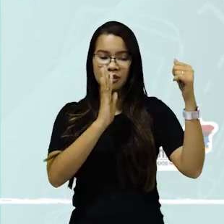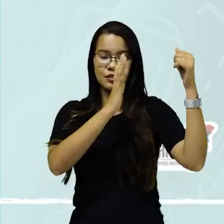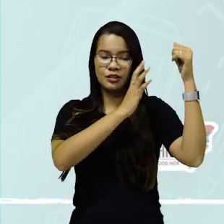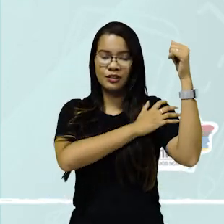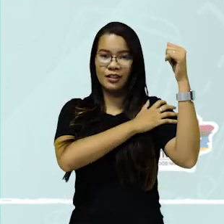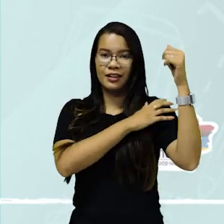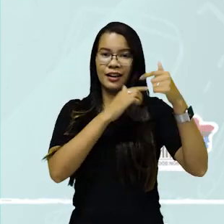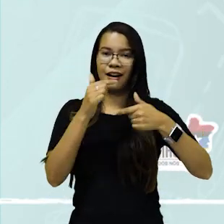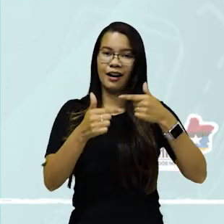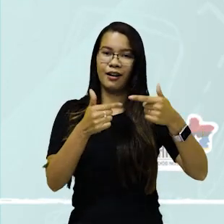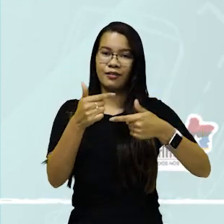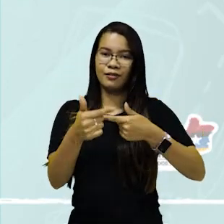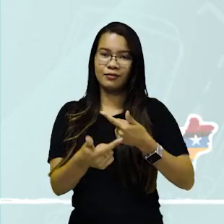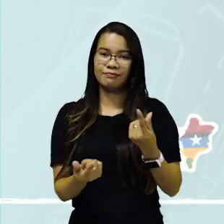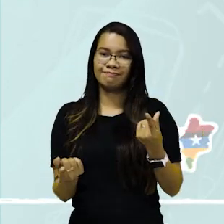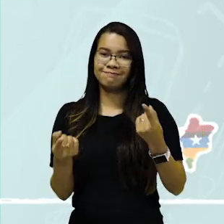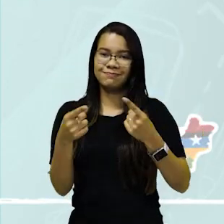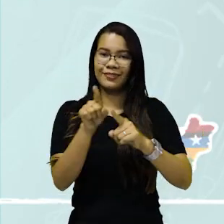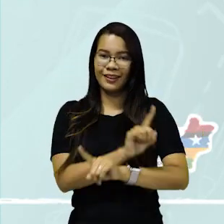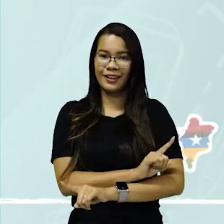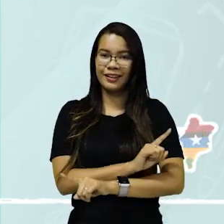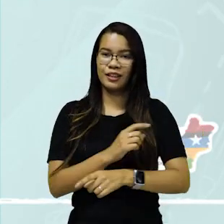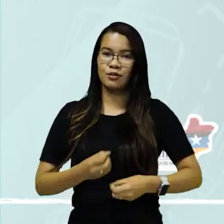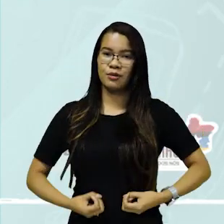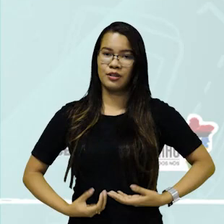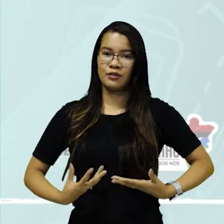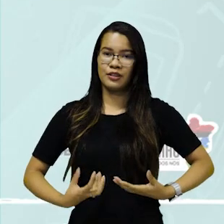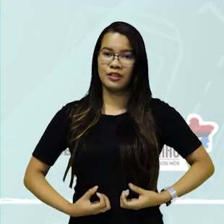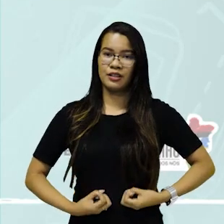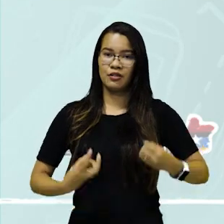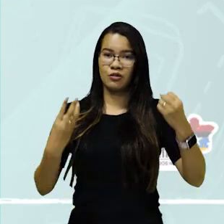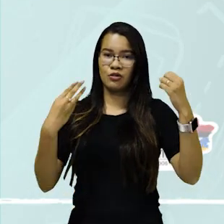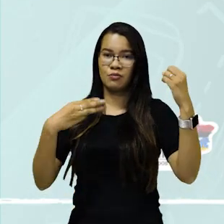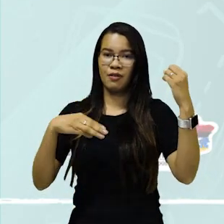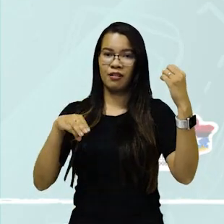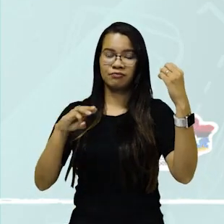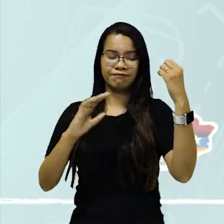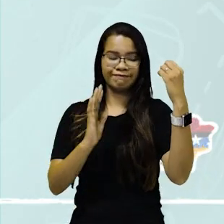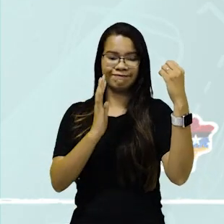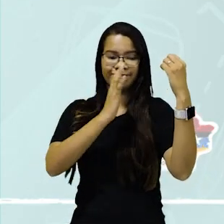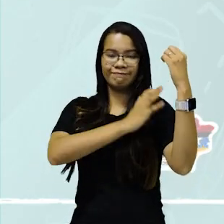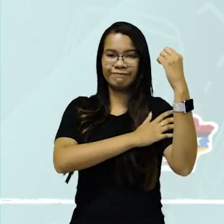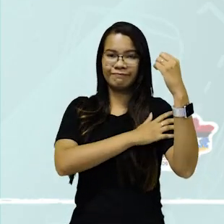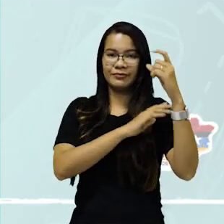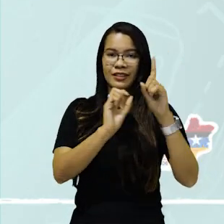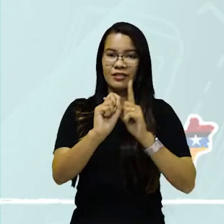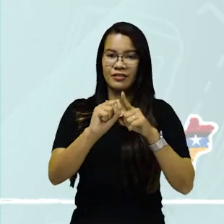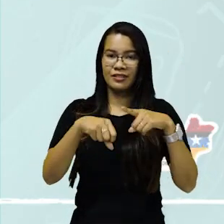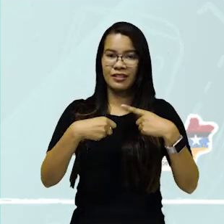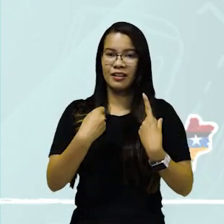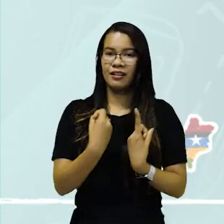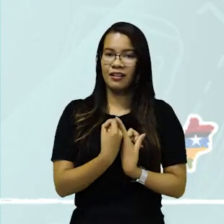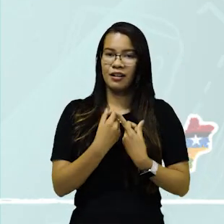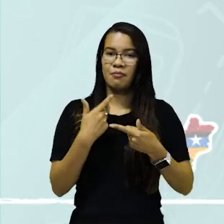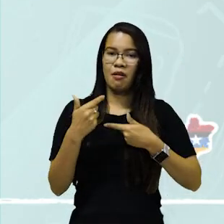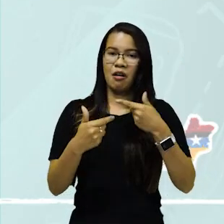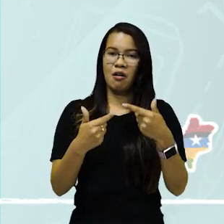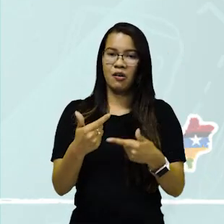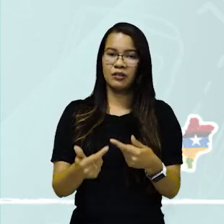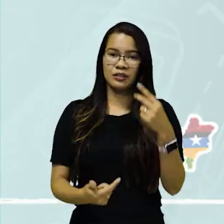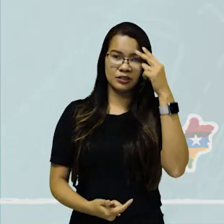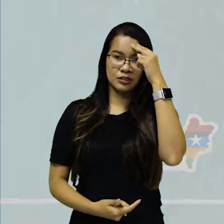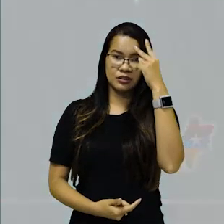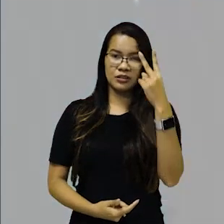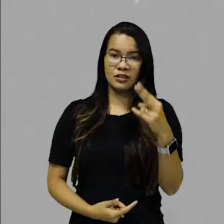as manifestações de machismo na sociedade. E essa luta é histórica. E até mesmo o